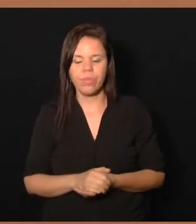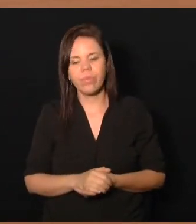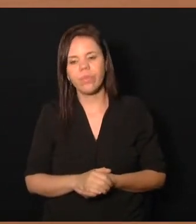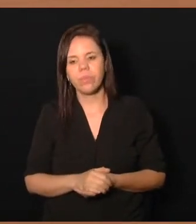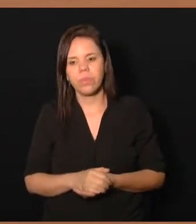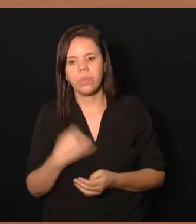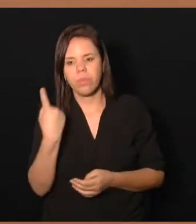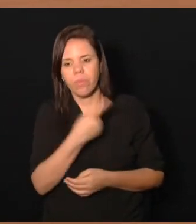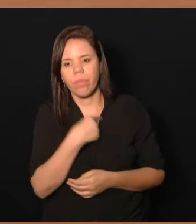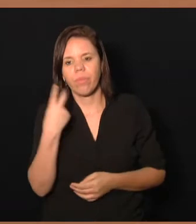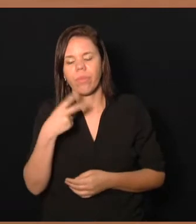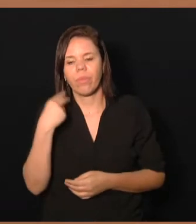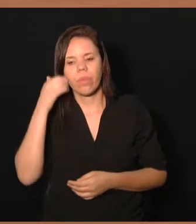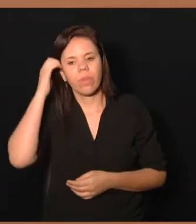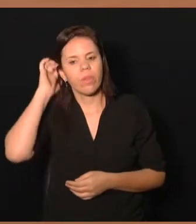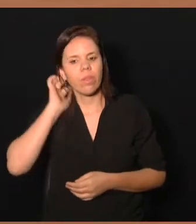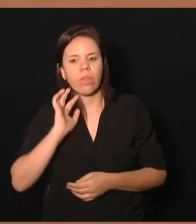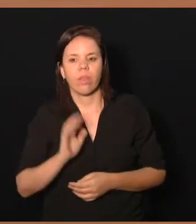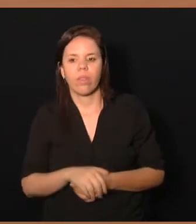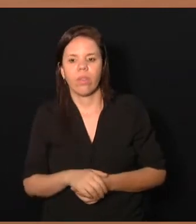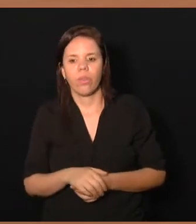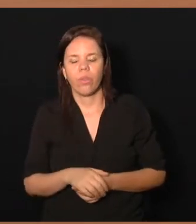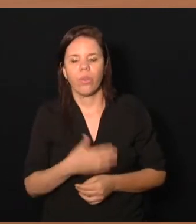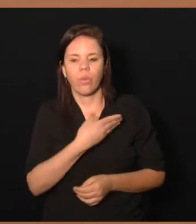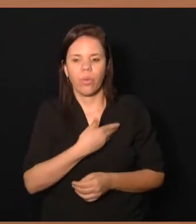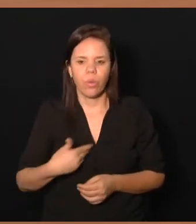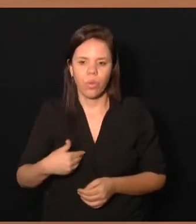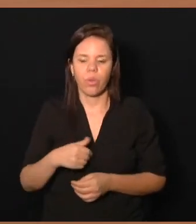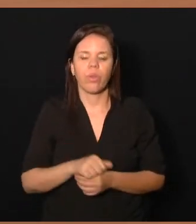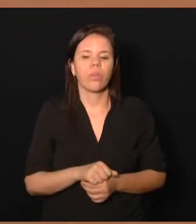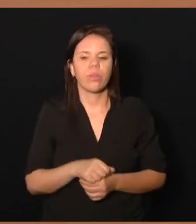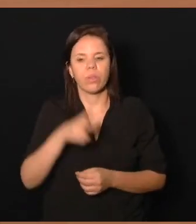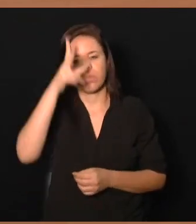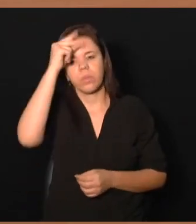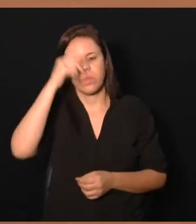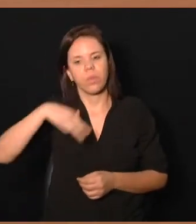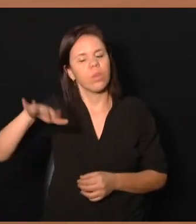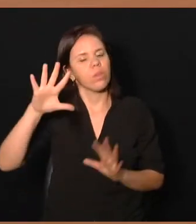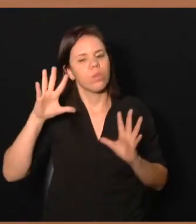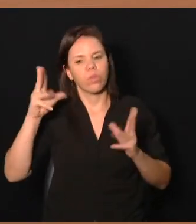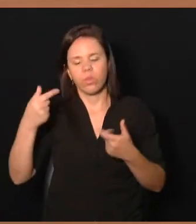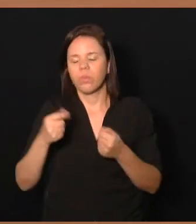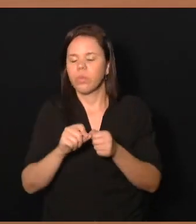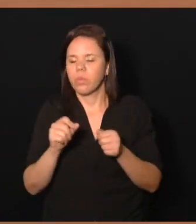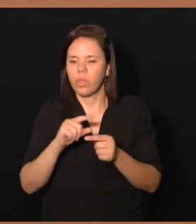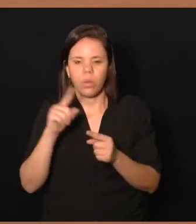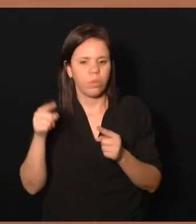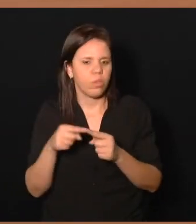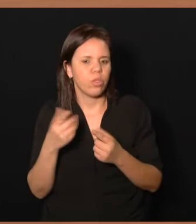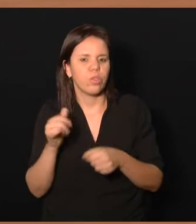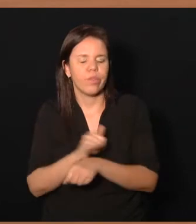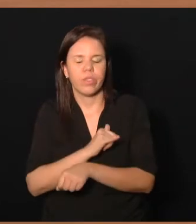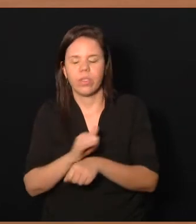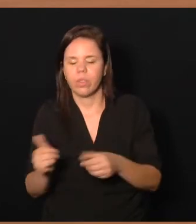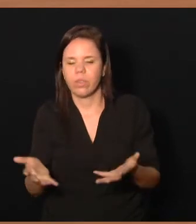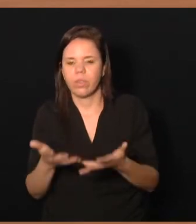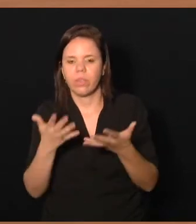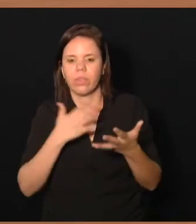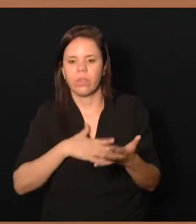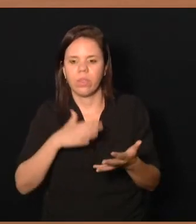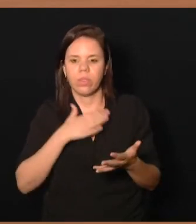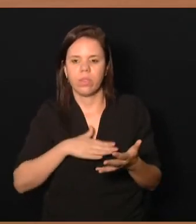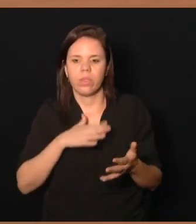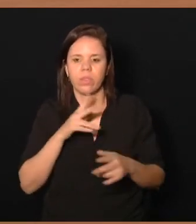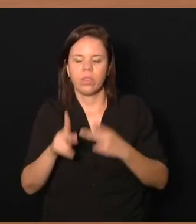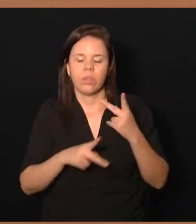nós, vereadores, o executivo municipal, nós temos que ter um jeito, um meio de dar tranquilidade,